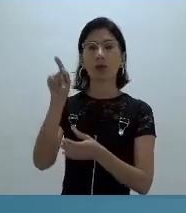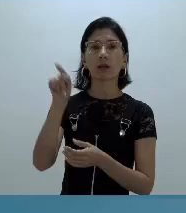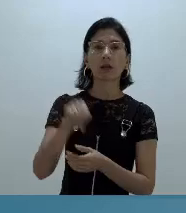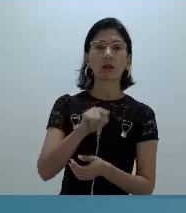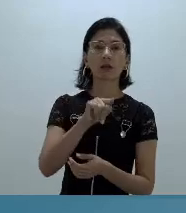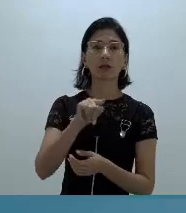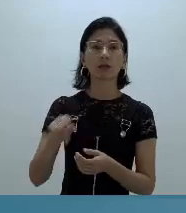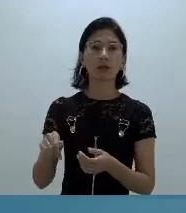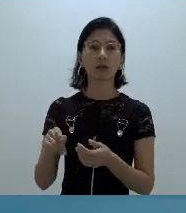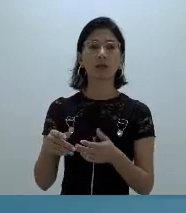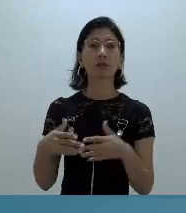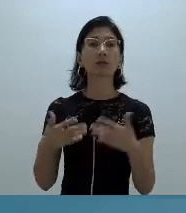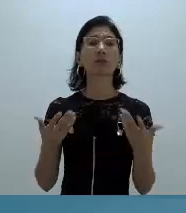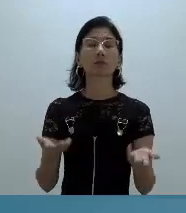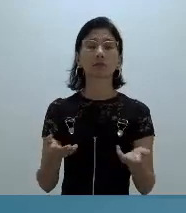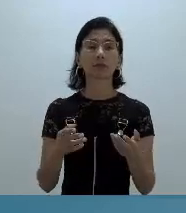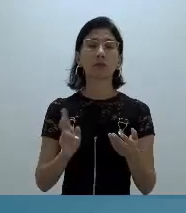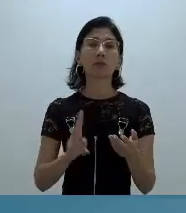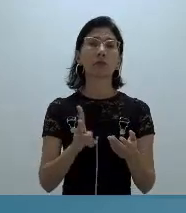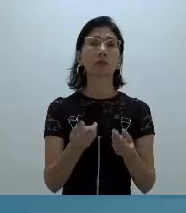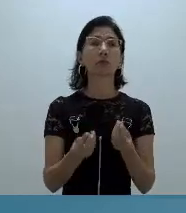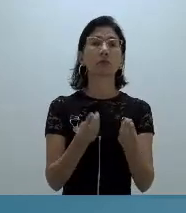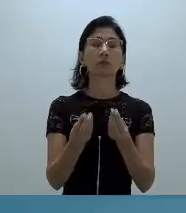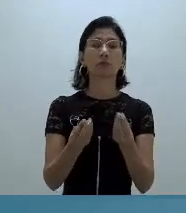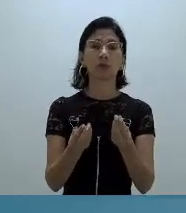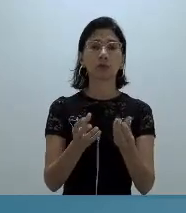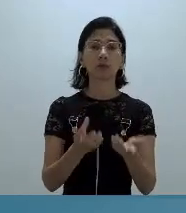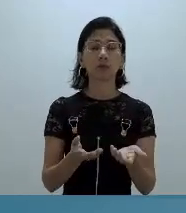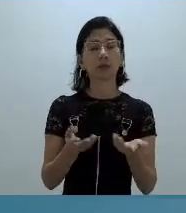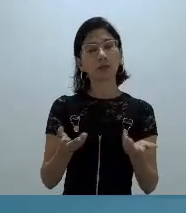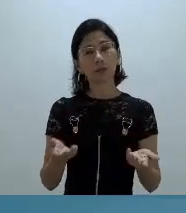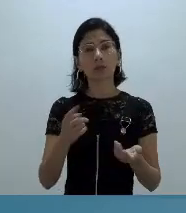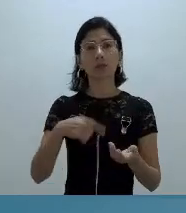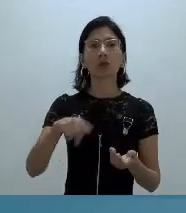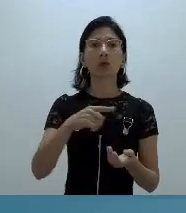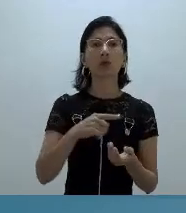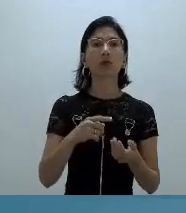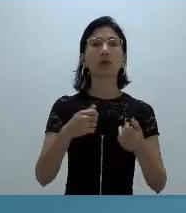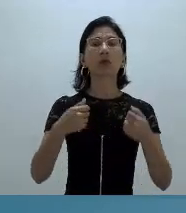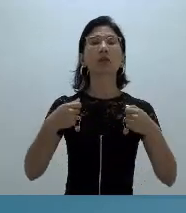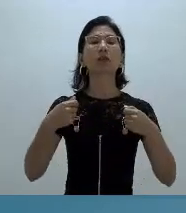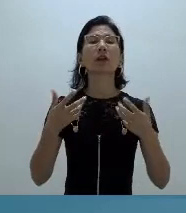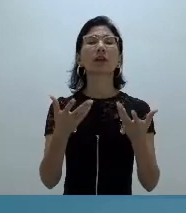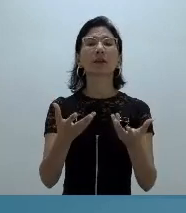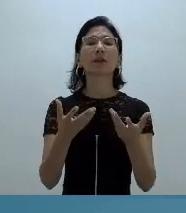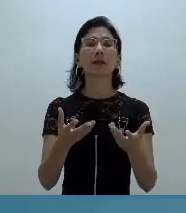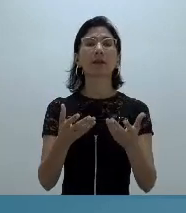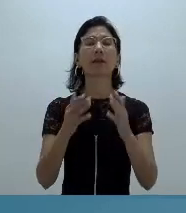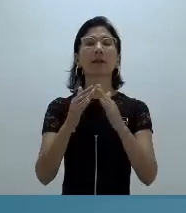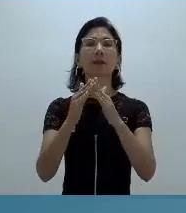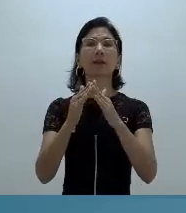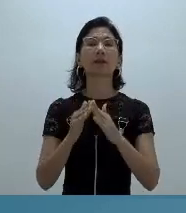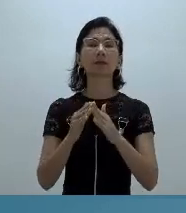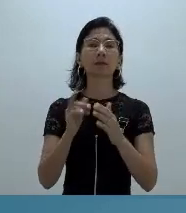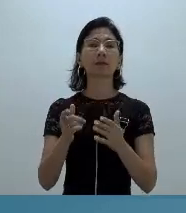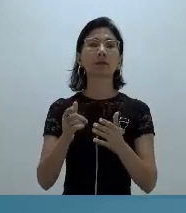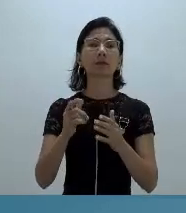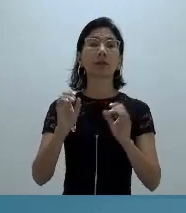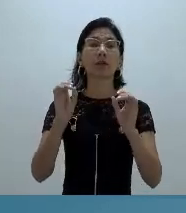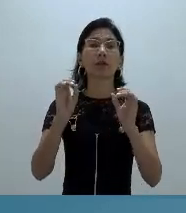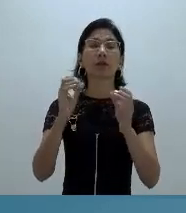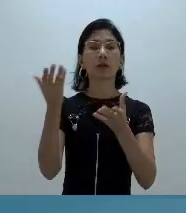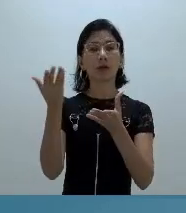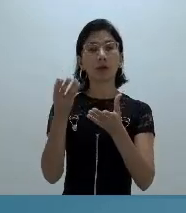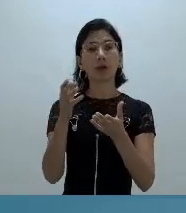perícia. Então, diante dessa decisão, o nosso recurso especial, né, ele foi obstado em razão de uma